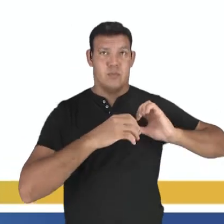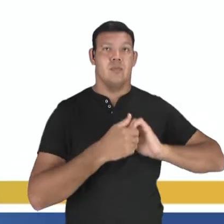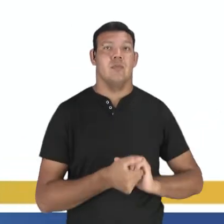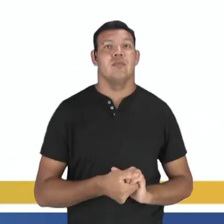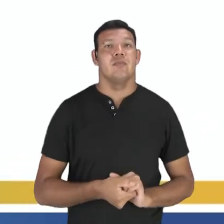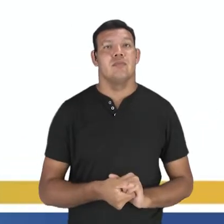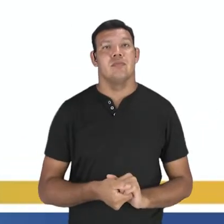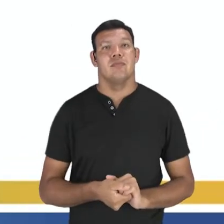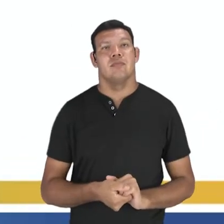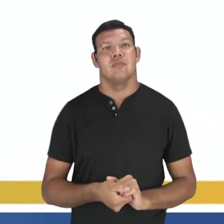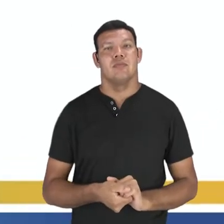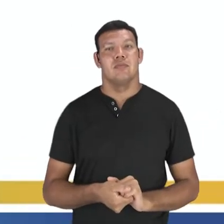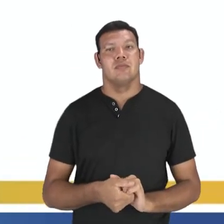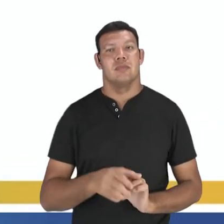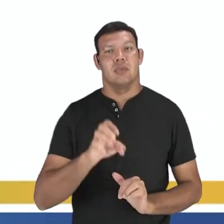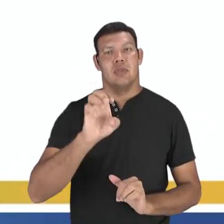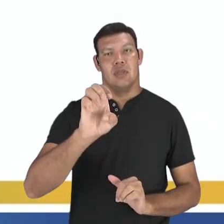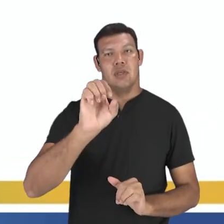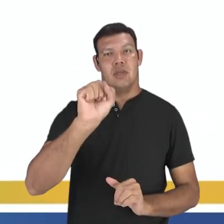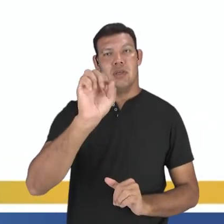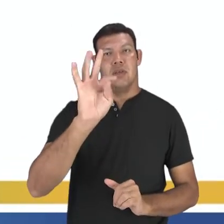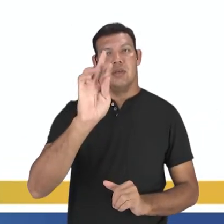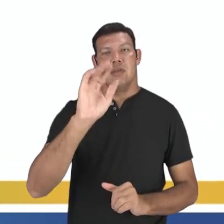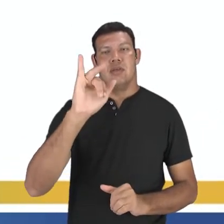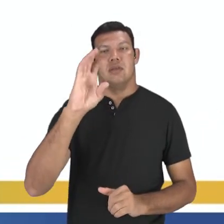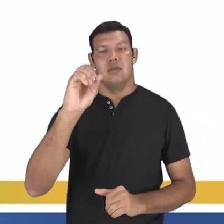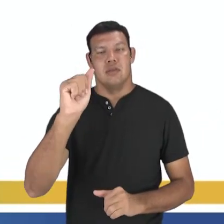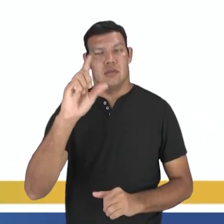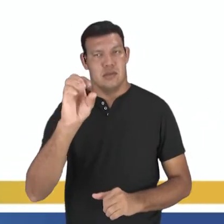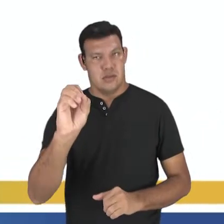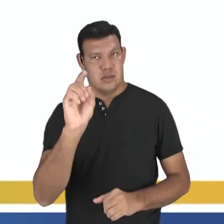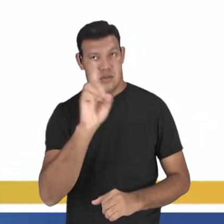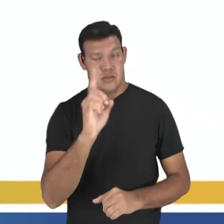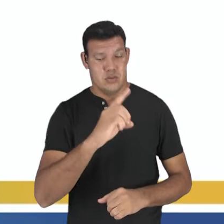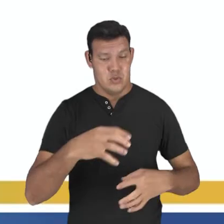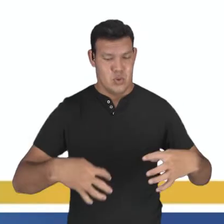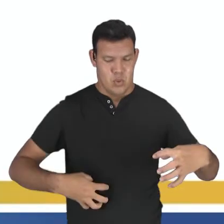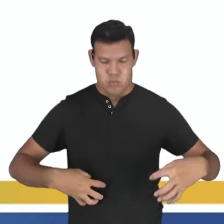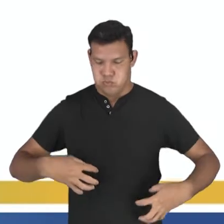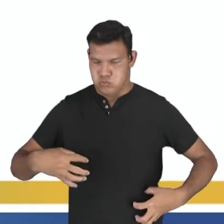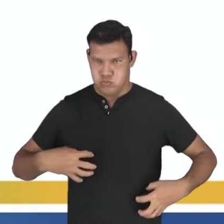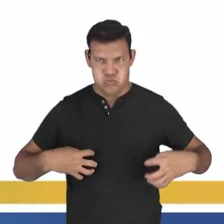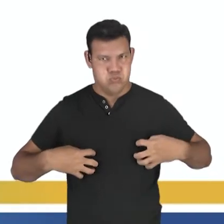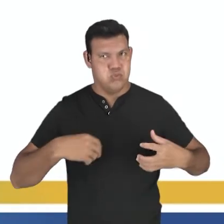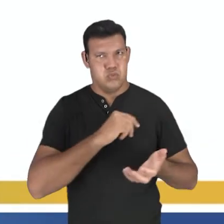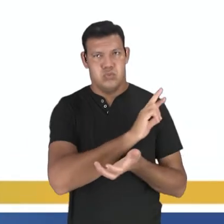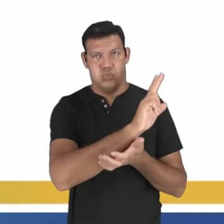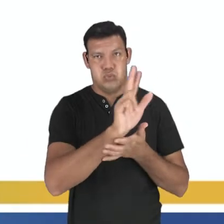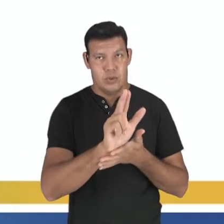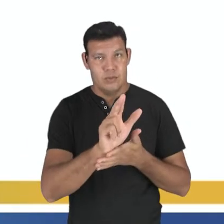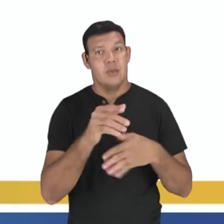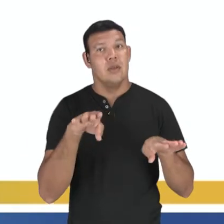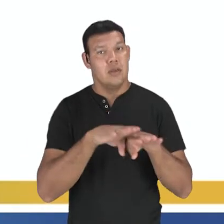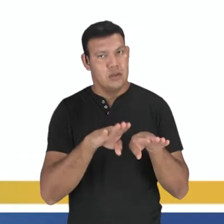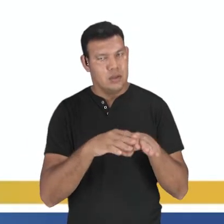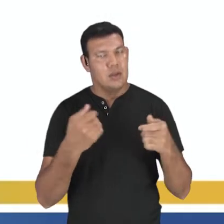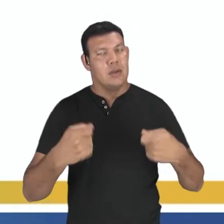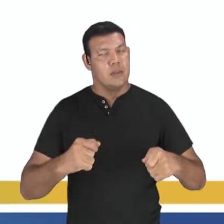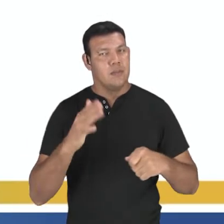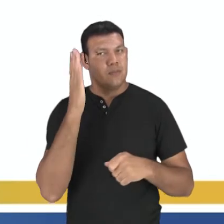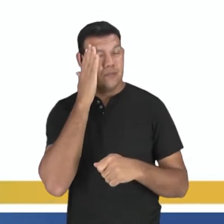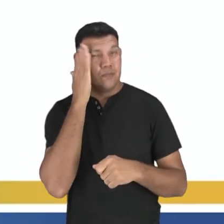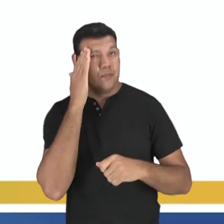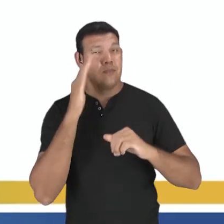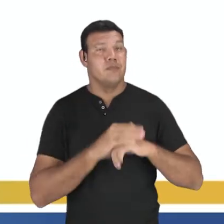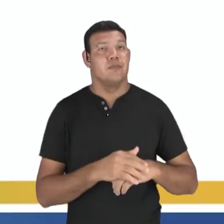sistema digestório, na bexiga, nas artérias e até mesmo em outros órgãos internos. O que mais que é importante a gente saber?